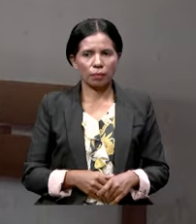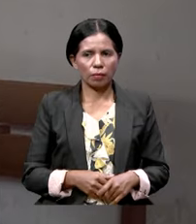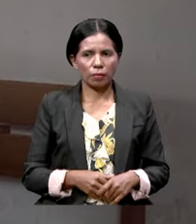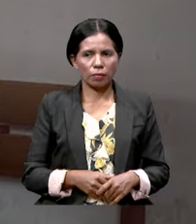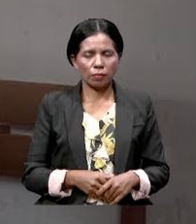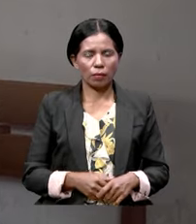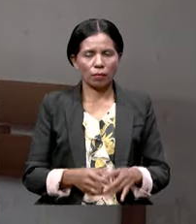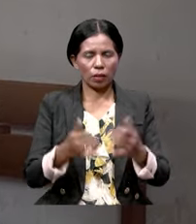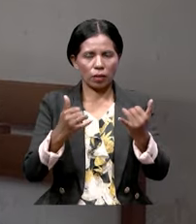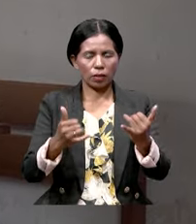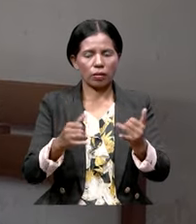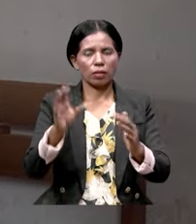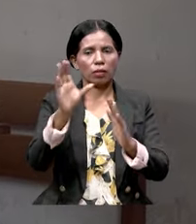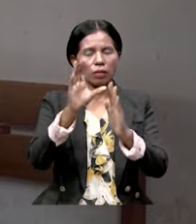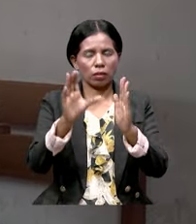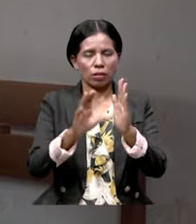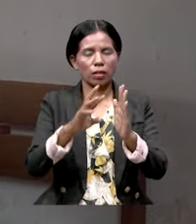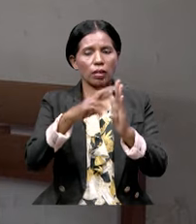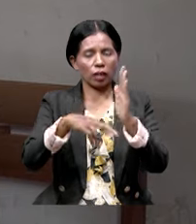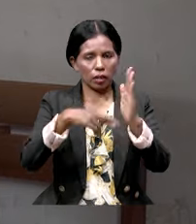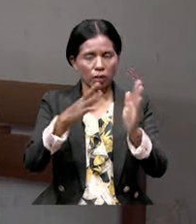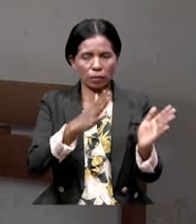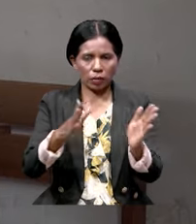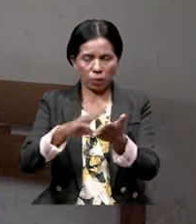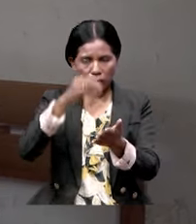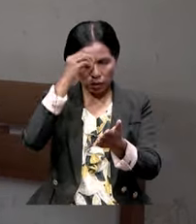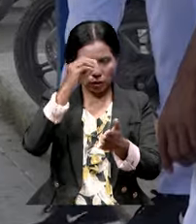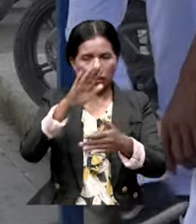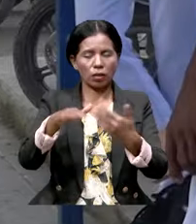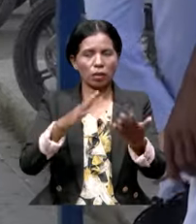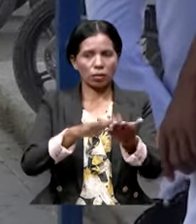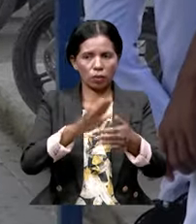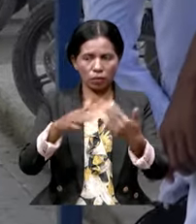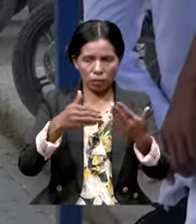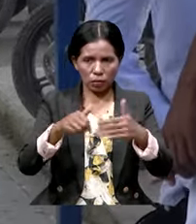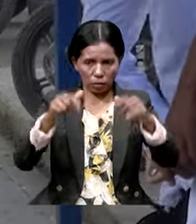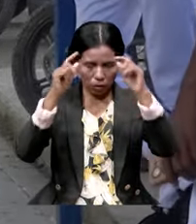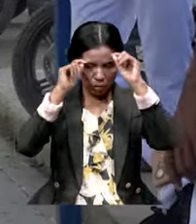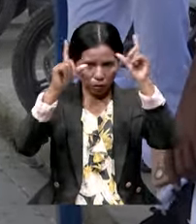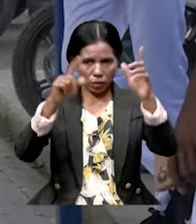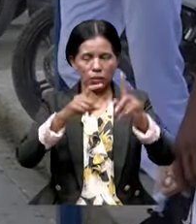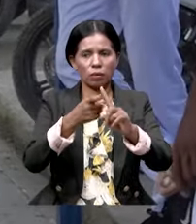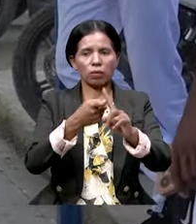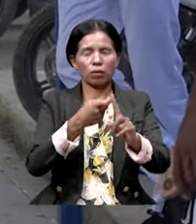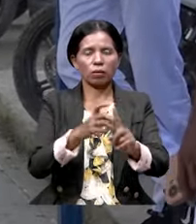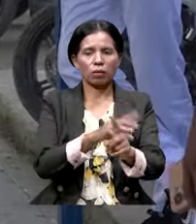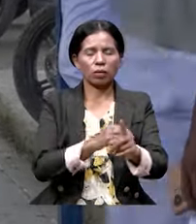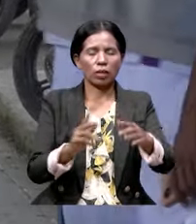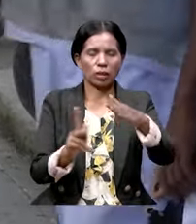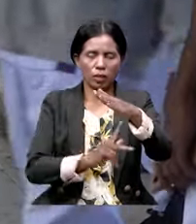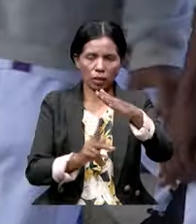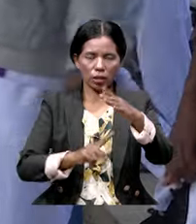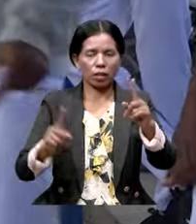Além de ni, currículo ba proceso aprendizagem Escola Hotu e a território nacional, Rahu Usi Jardim Infantil, to